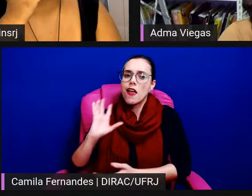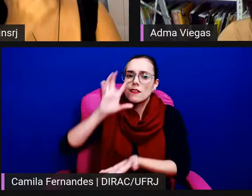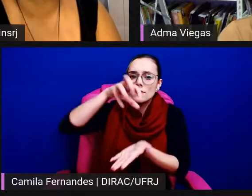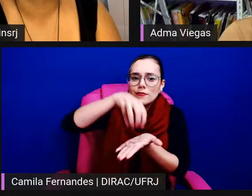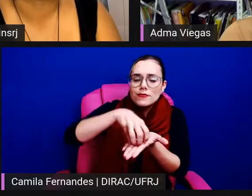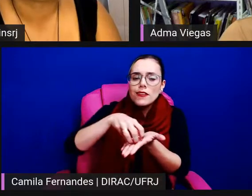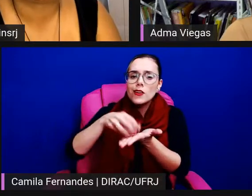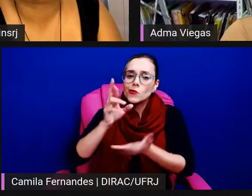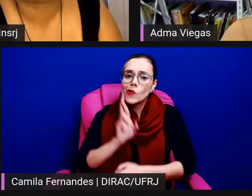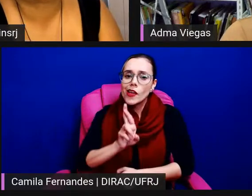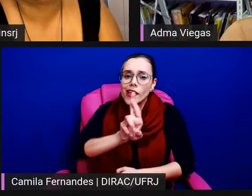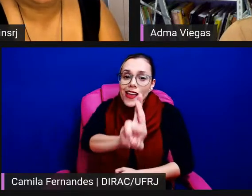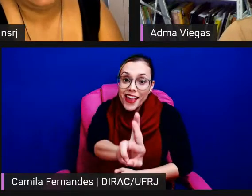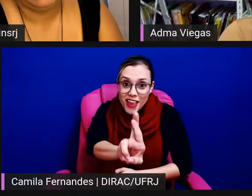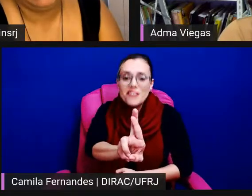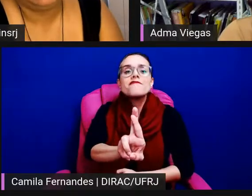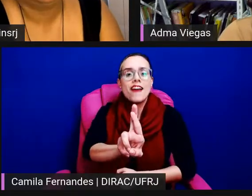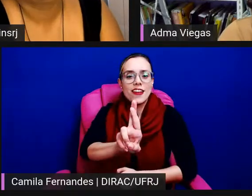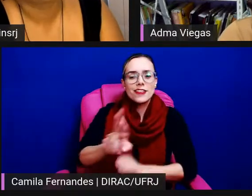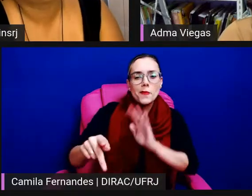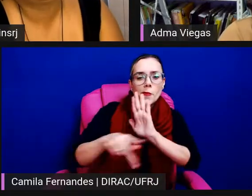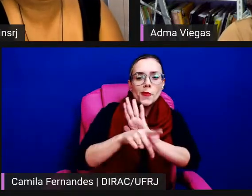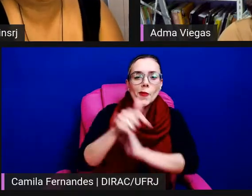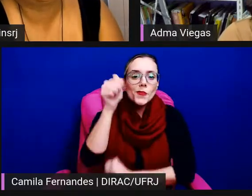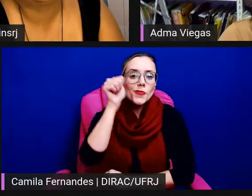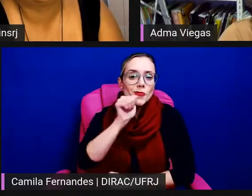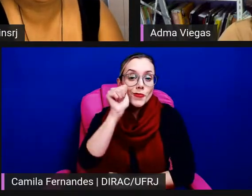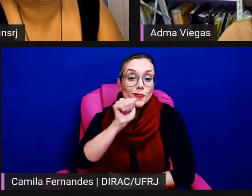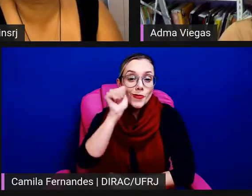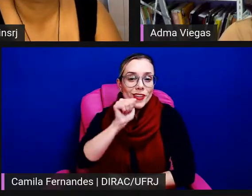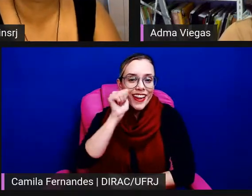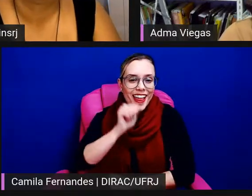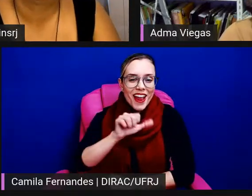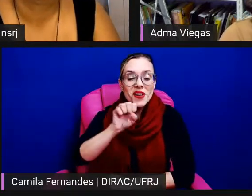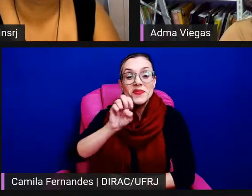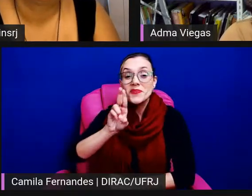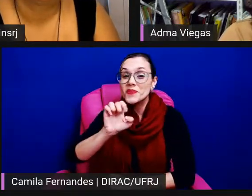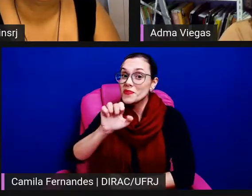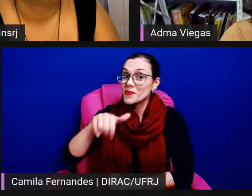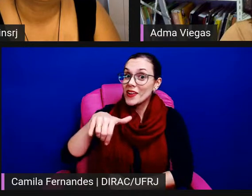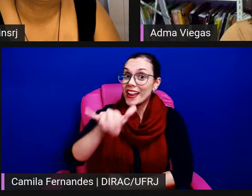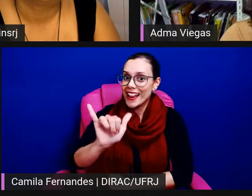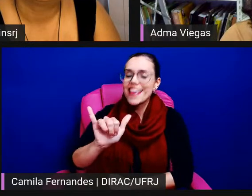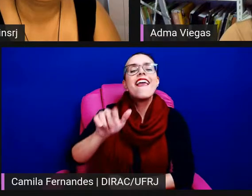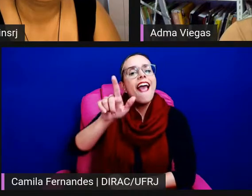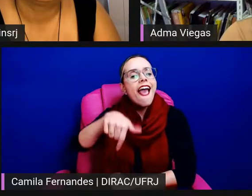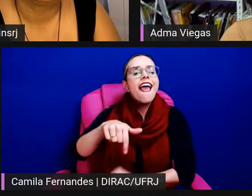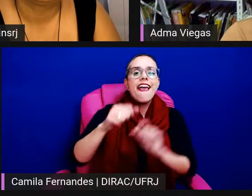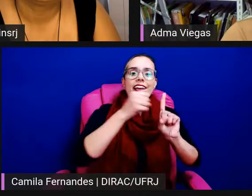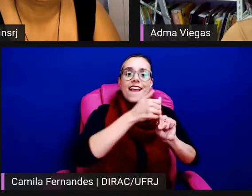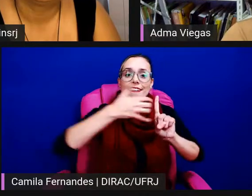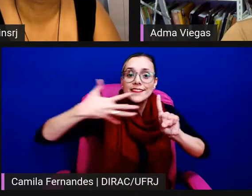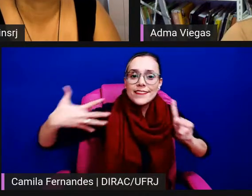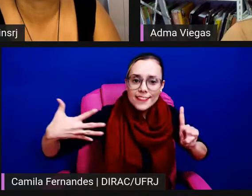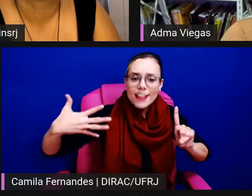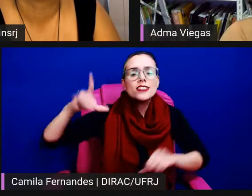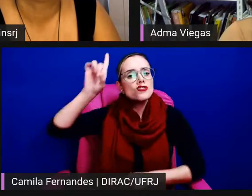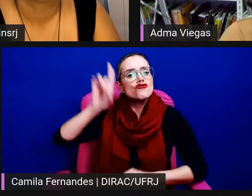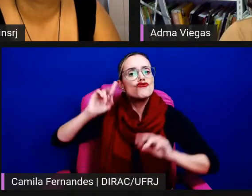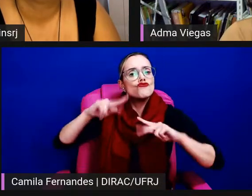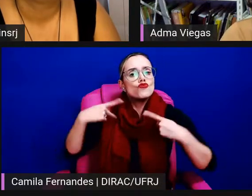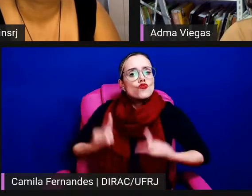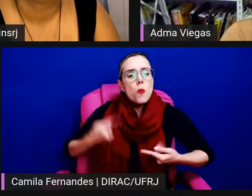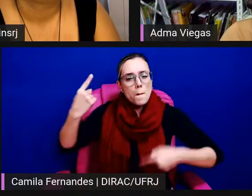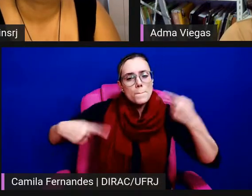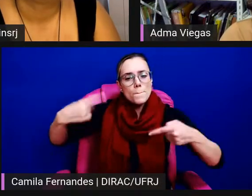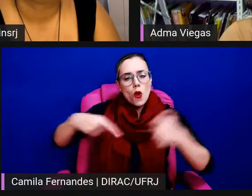Almeida, CRM-SSA, é um projeto de extensão do Núcleo de Estudos e Políticas Públicas em Direitos Humanos